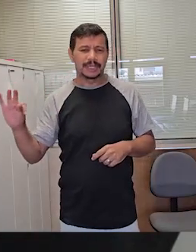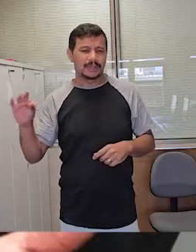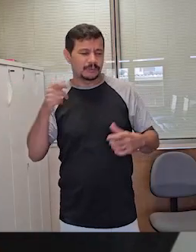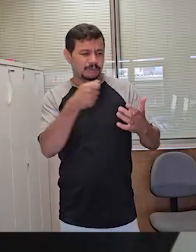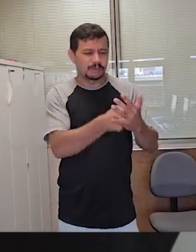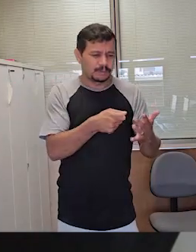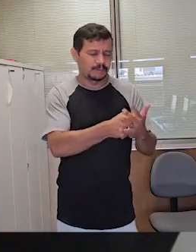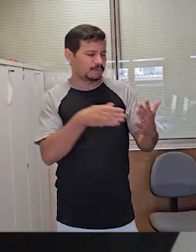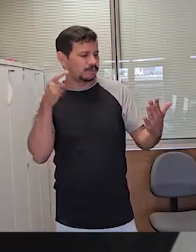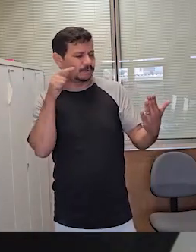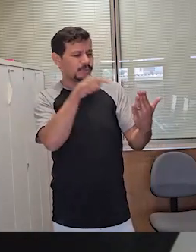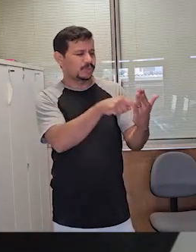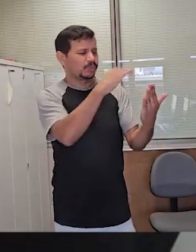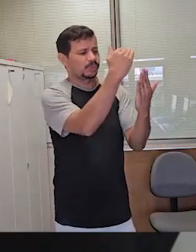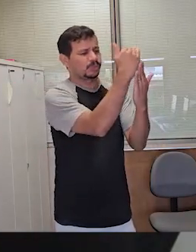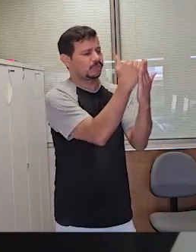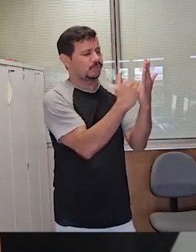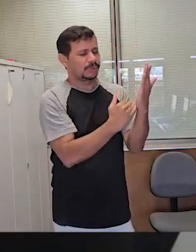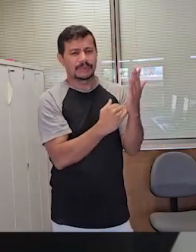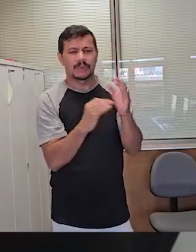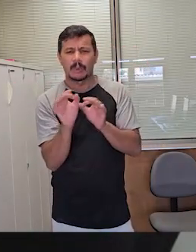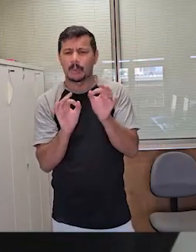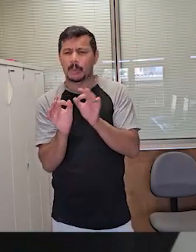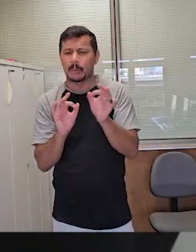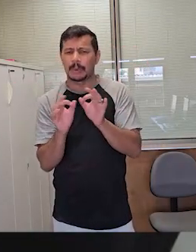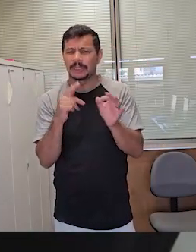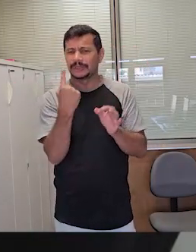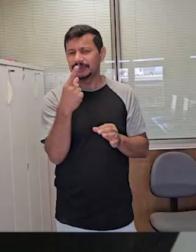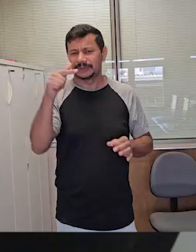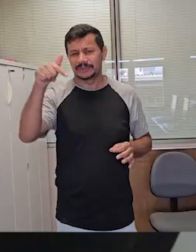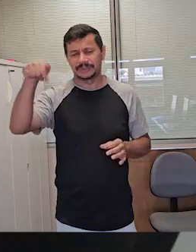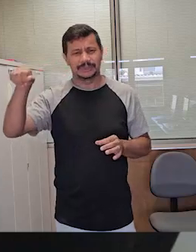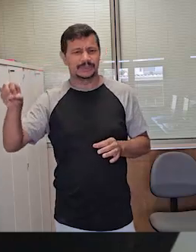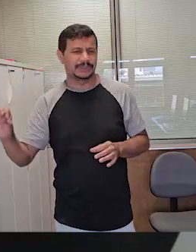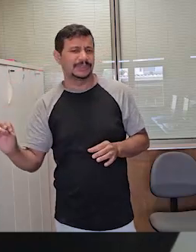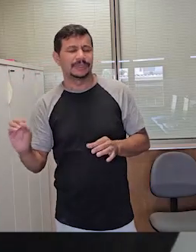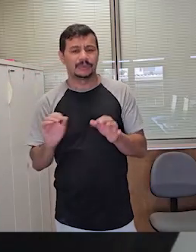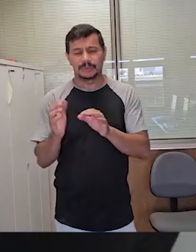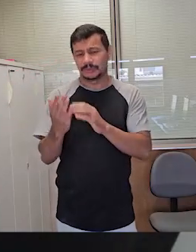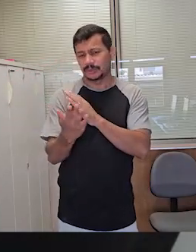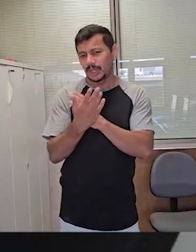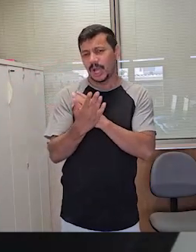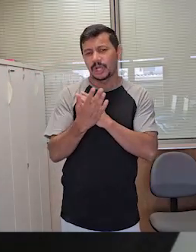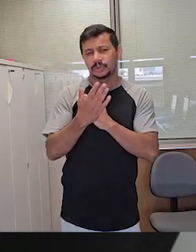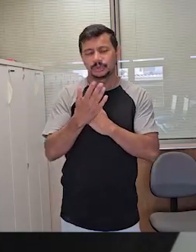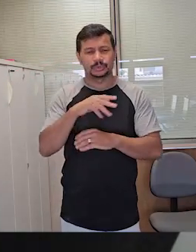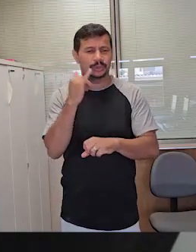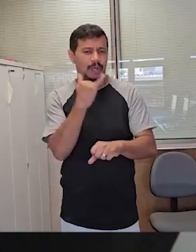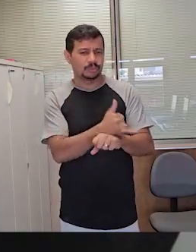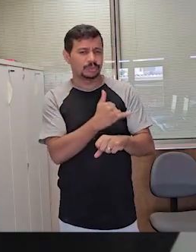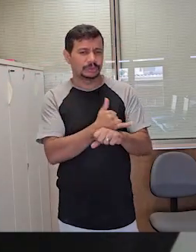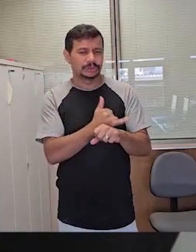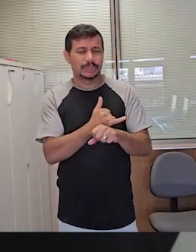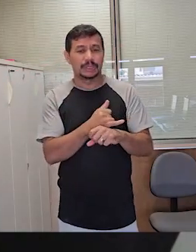mais de 135 itens que foram flexibilizados, mas só flexibilizou para ajudar patrão e não para ajudar